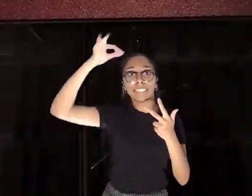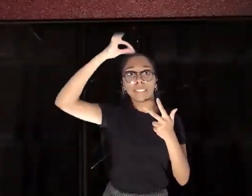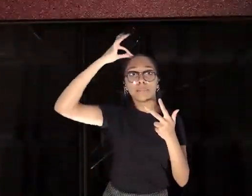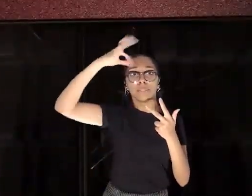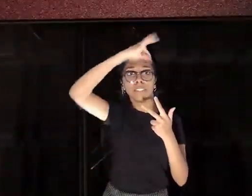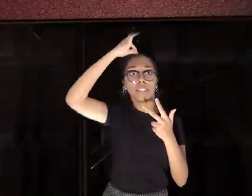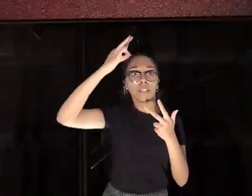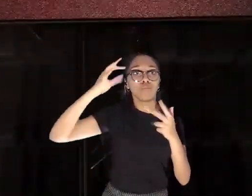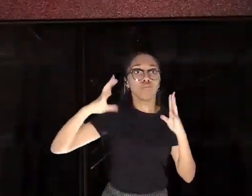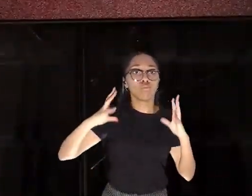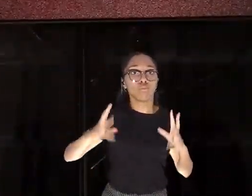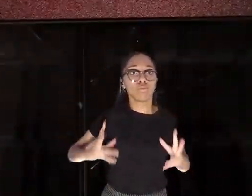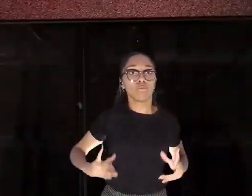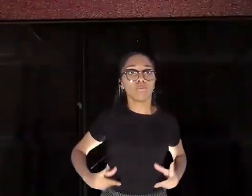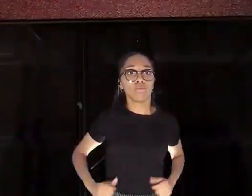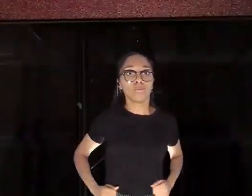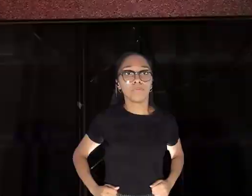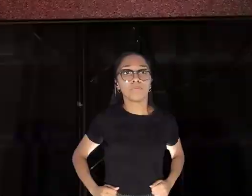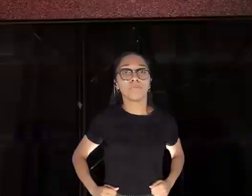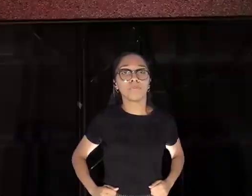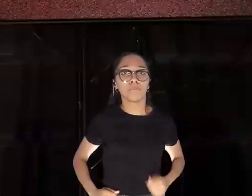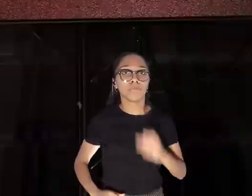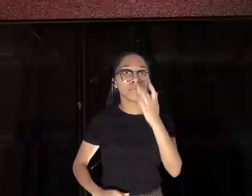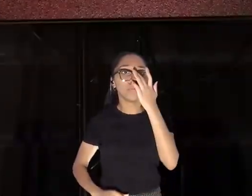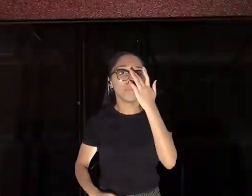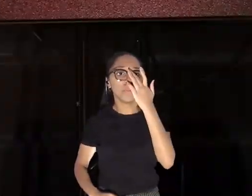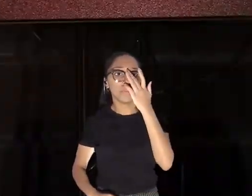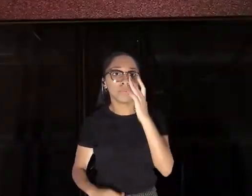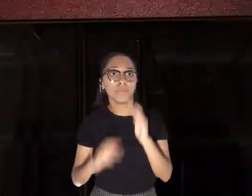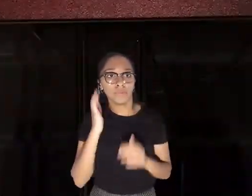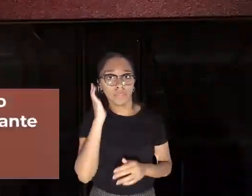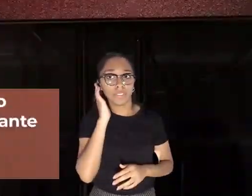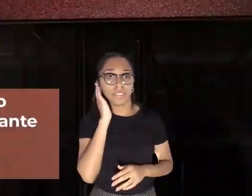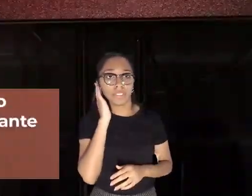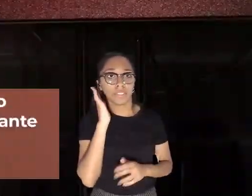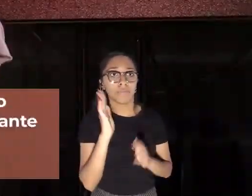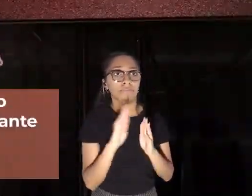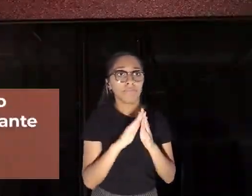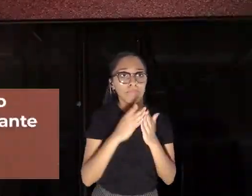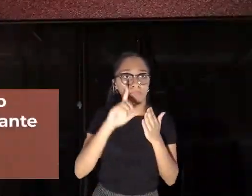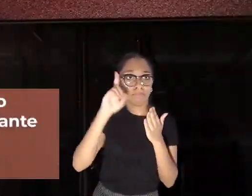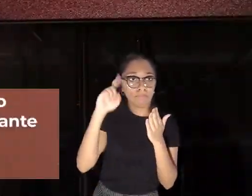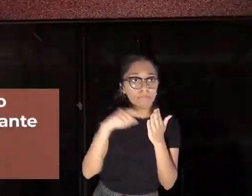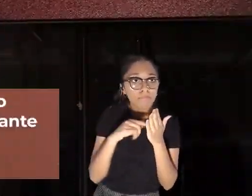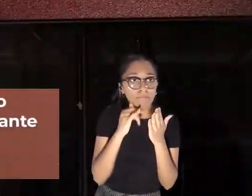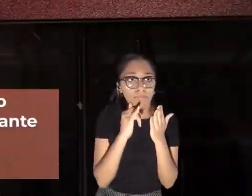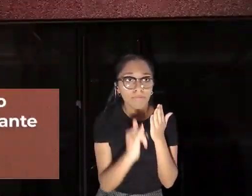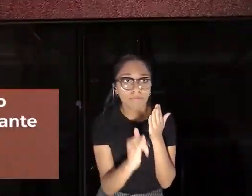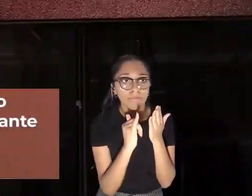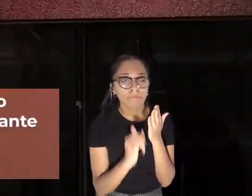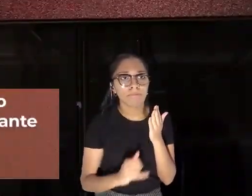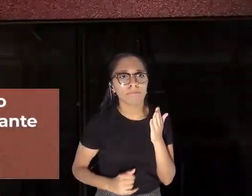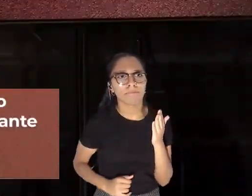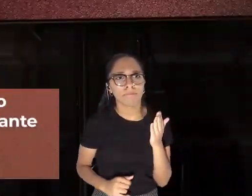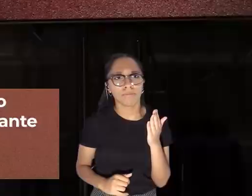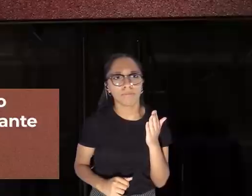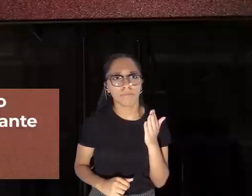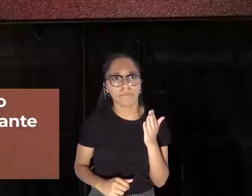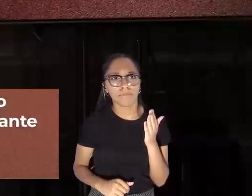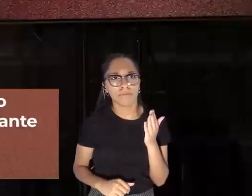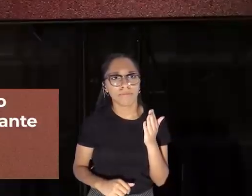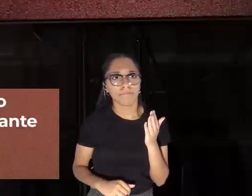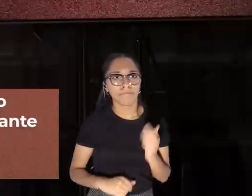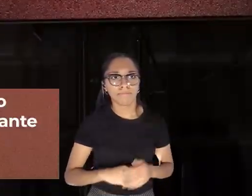Em 2 Tessalonicenses, capítulo 2, versículo 13, diz: mas nós devemos sempre dar graças a Deus por vocês,